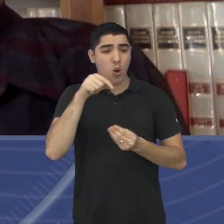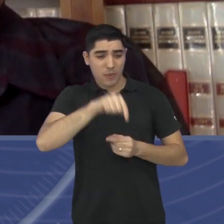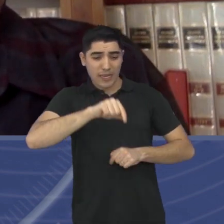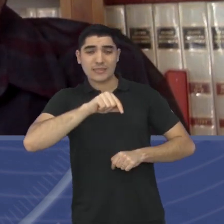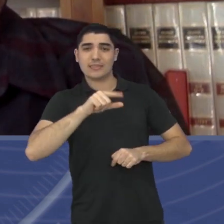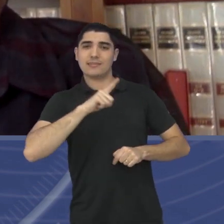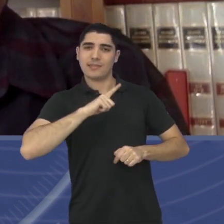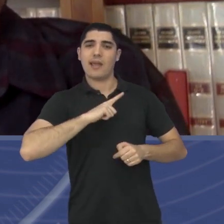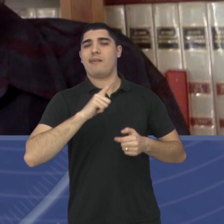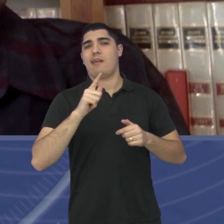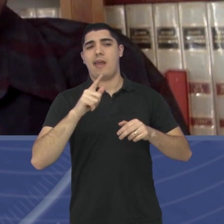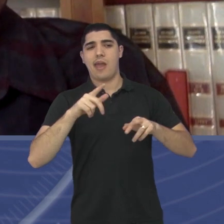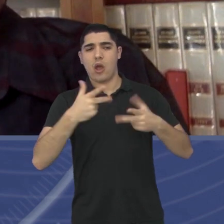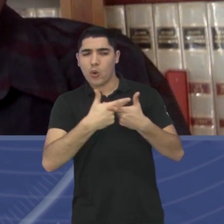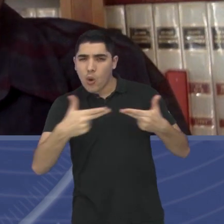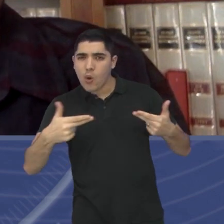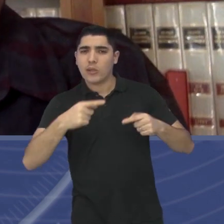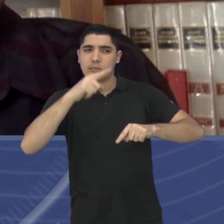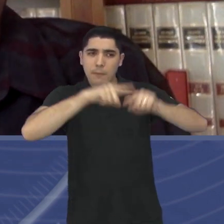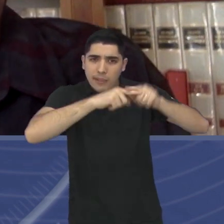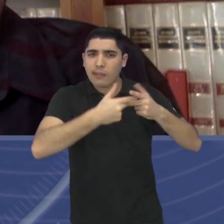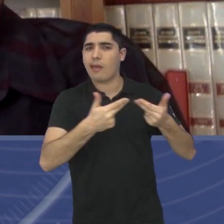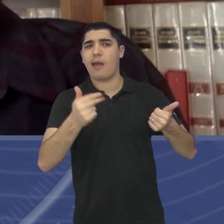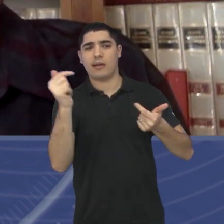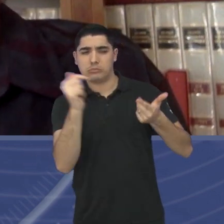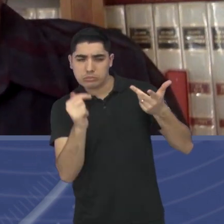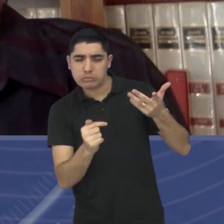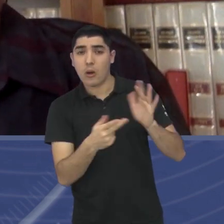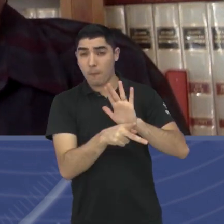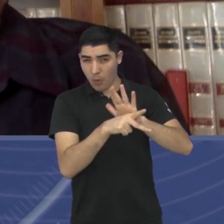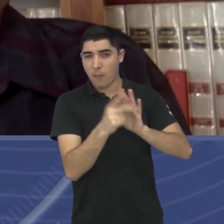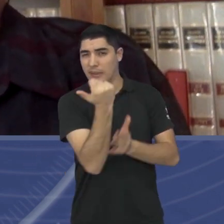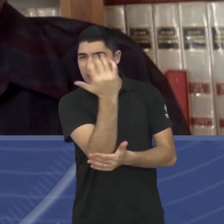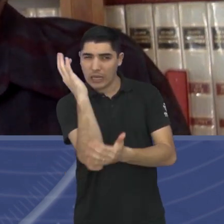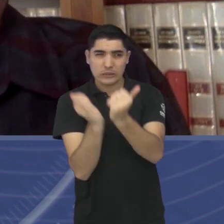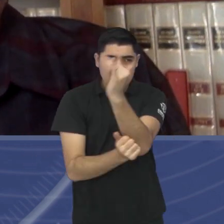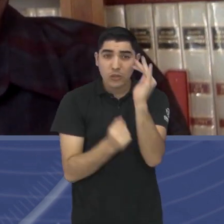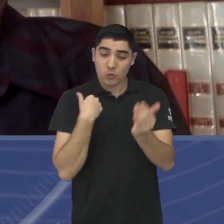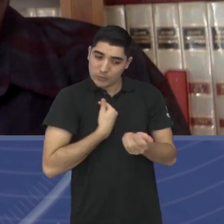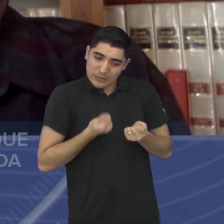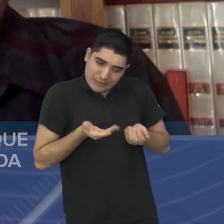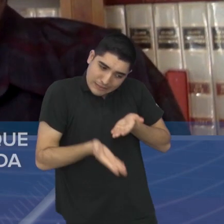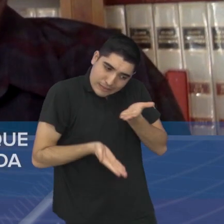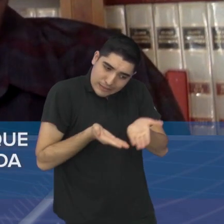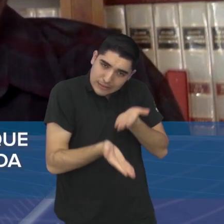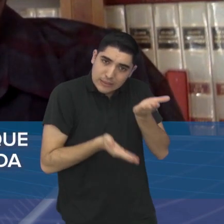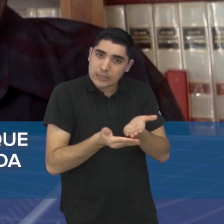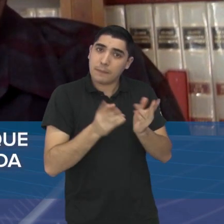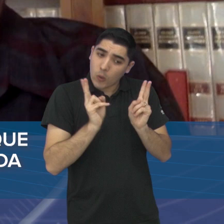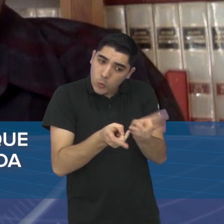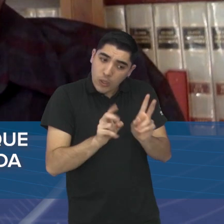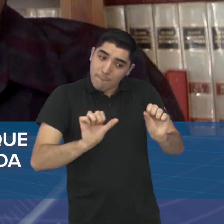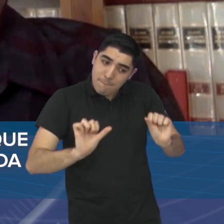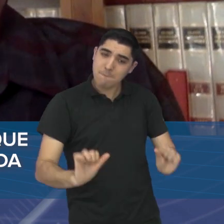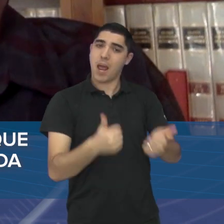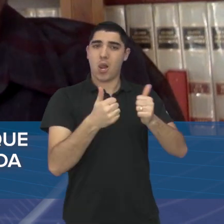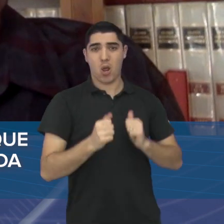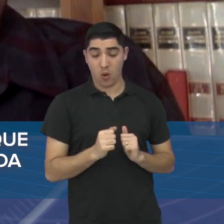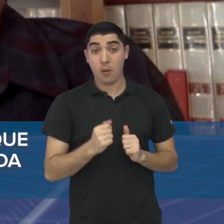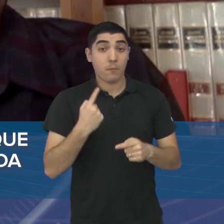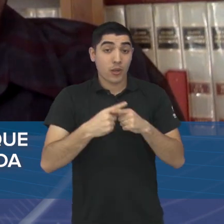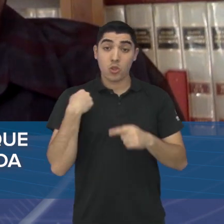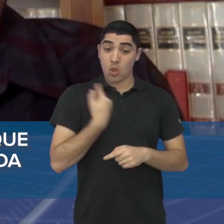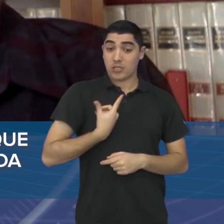a gente tem que lidar com os recursos que são limitados em face a uma população que está sempre crescente. Então, é uma